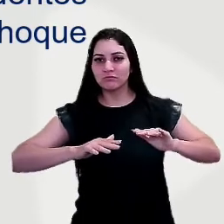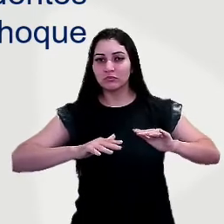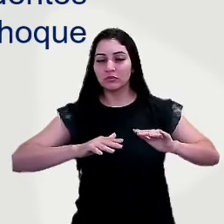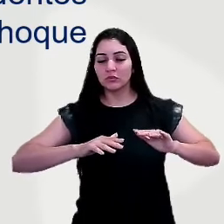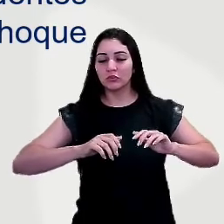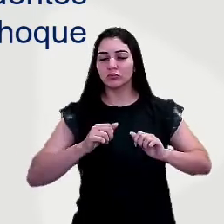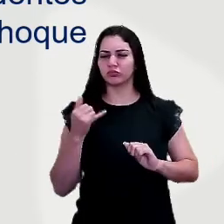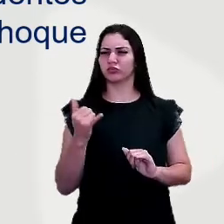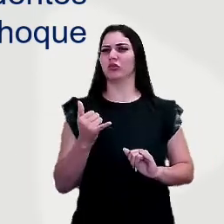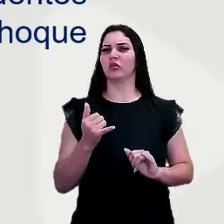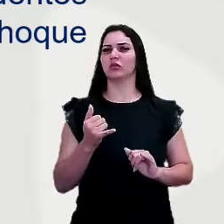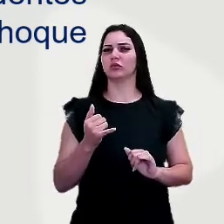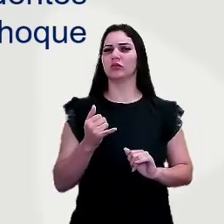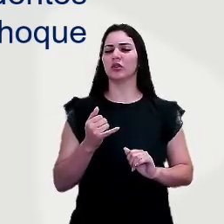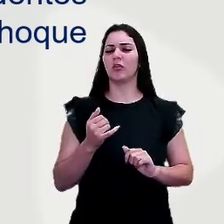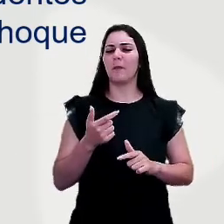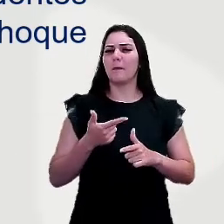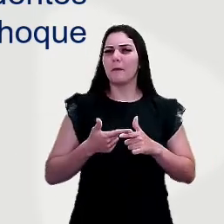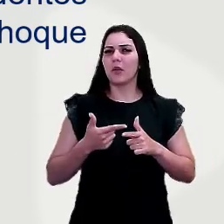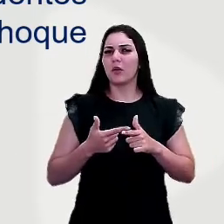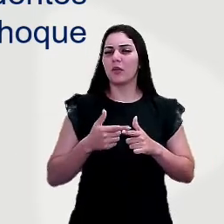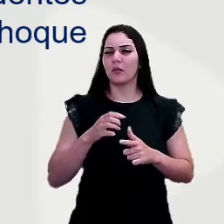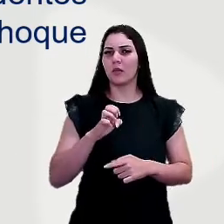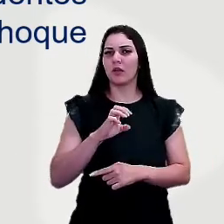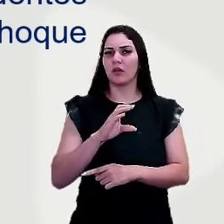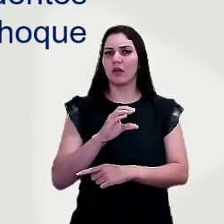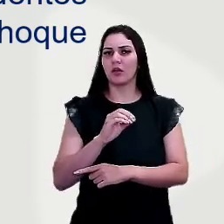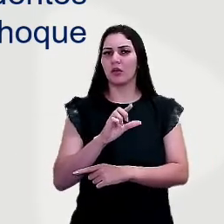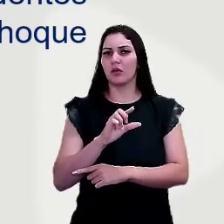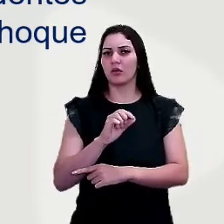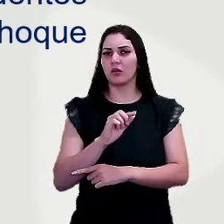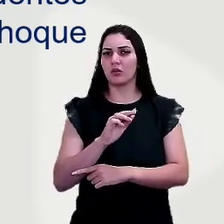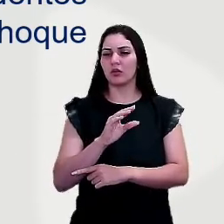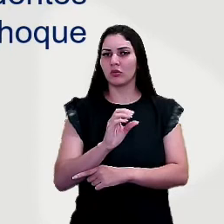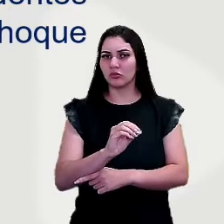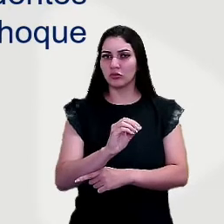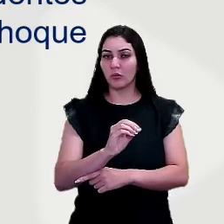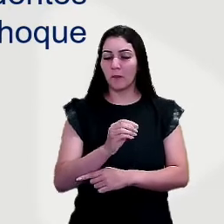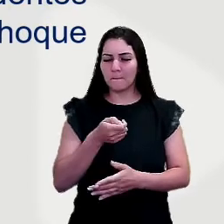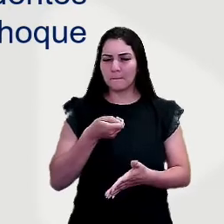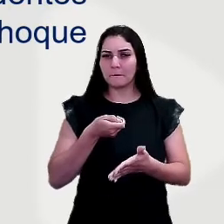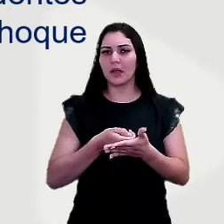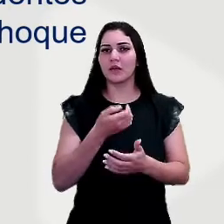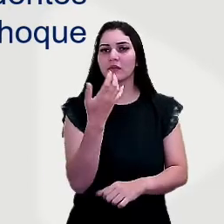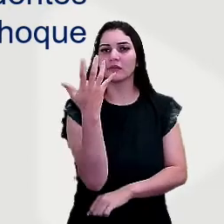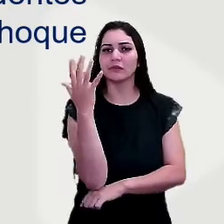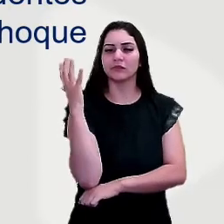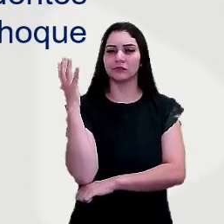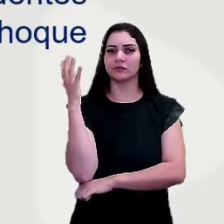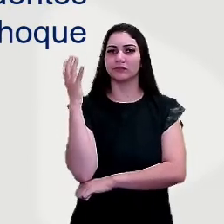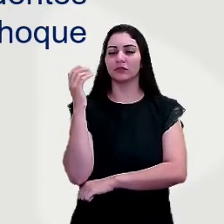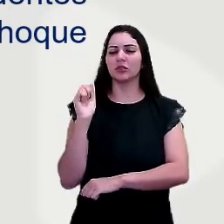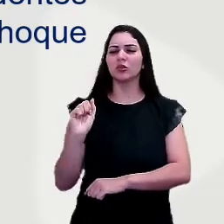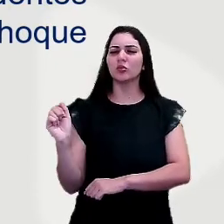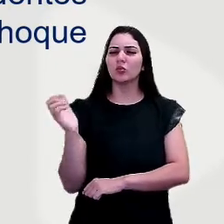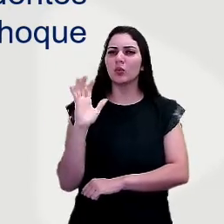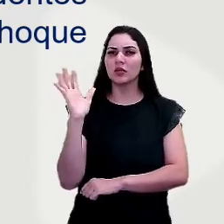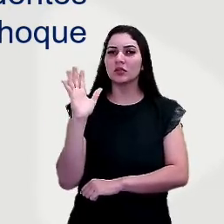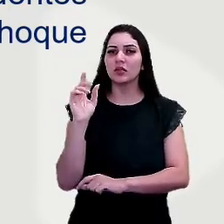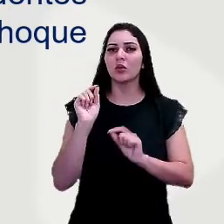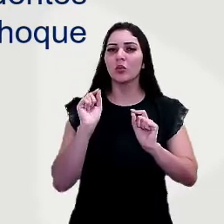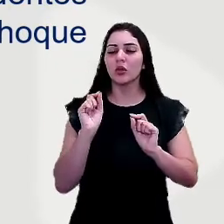choque, um trauma ecológico, um impacto ambiental resultante da ação antrópica do